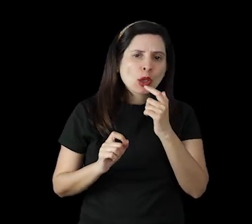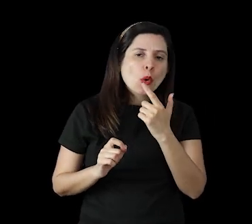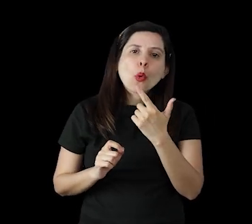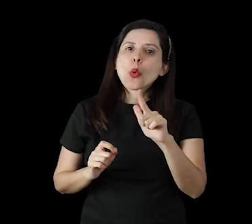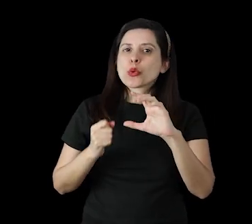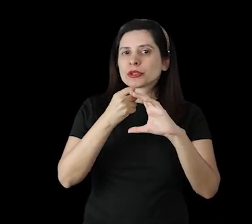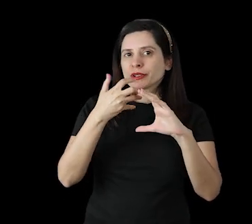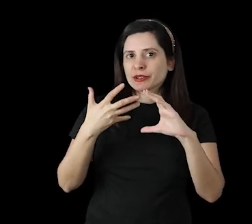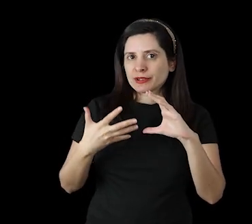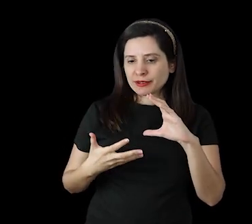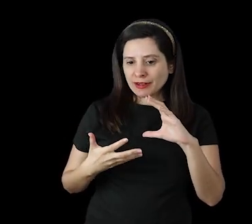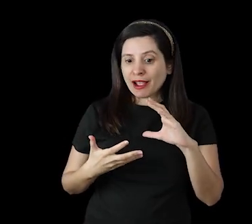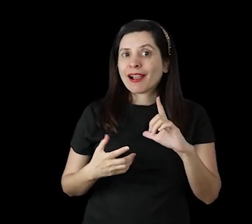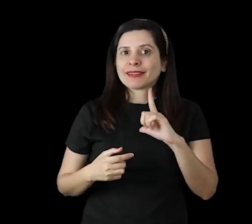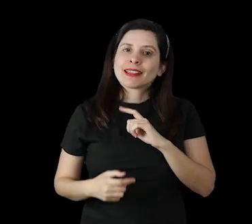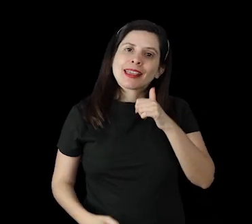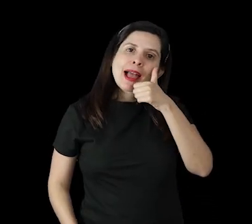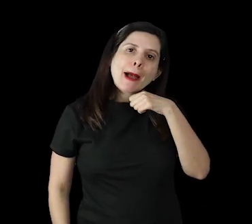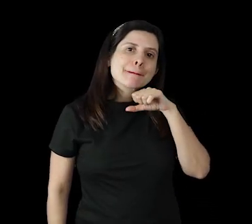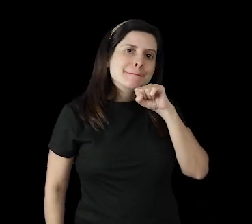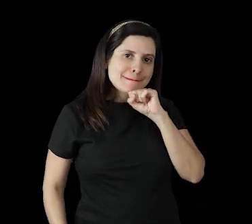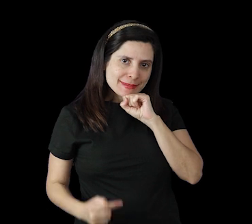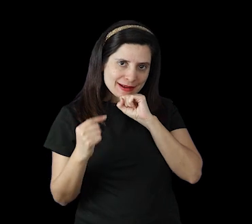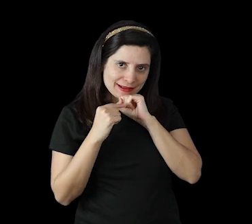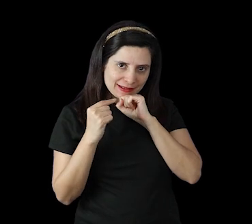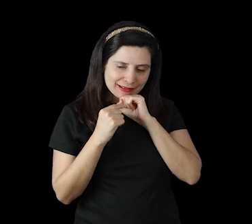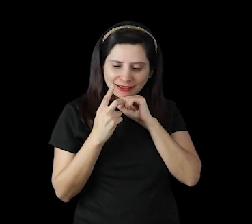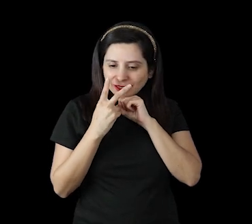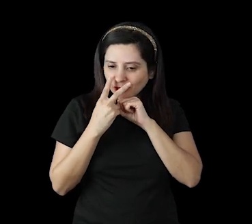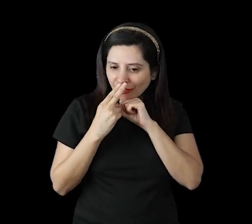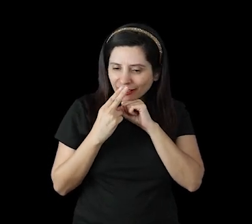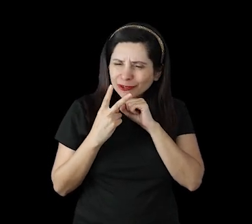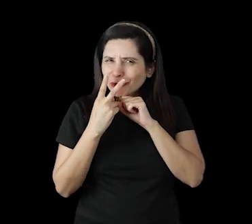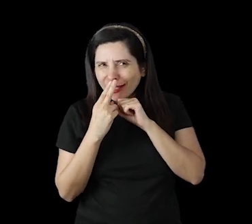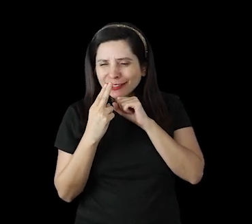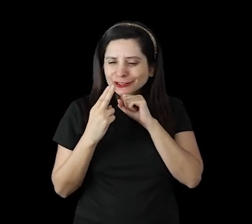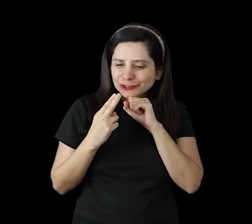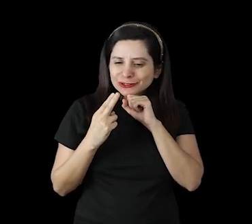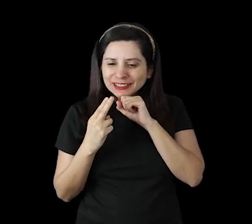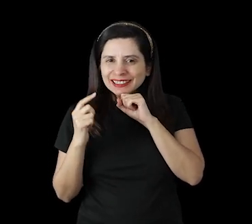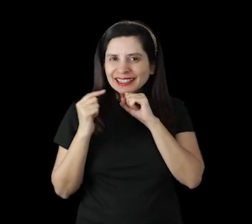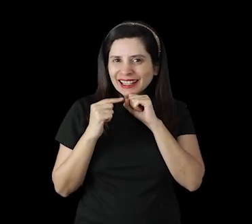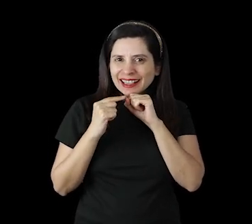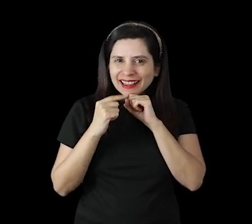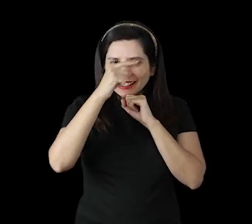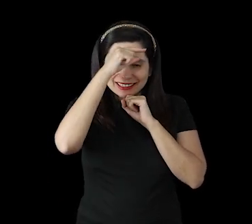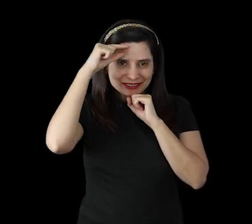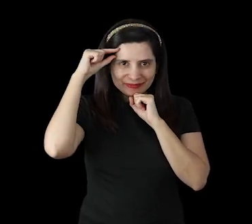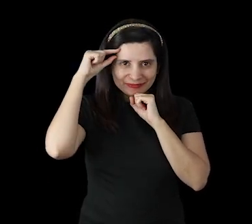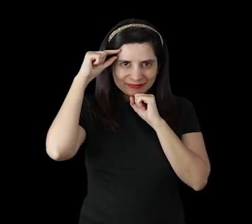outras características. E aí você tem a mãe. A mãe, que eu acho que eu não acho que ela é